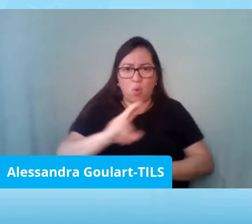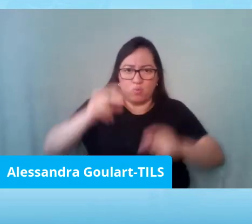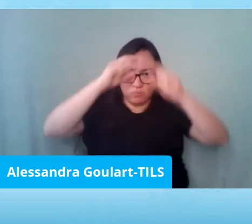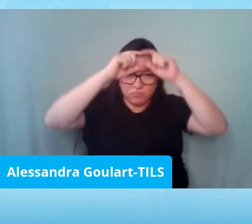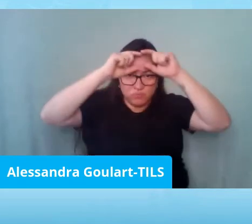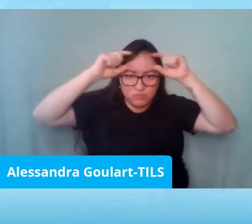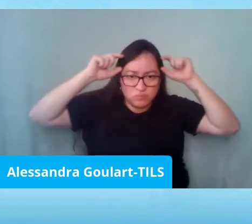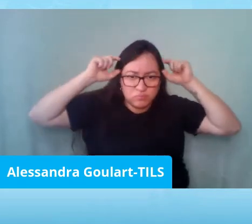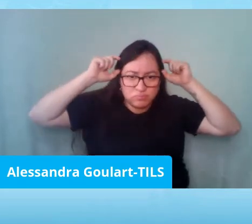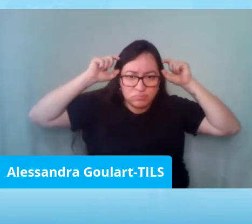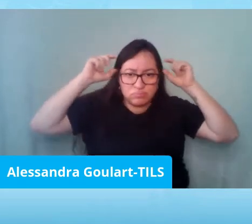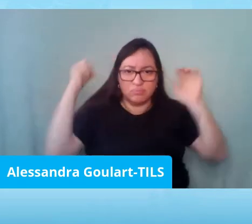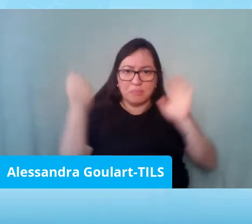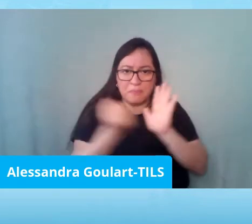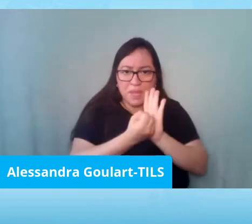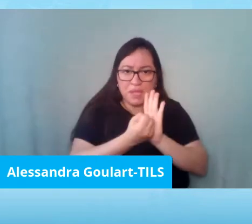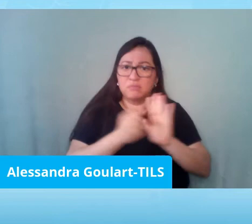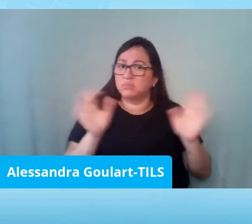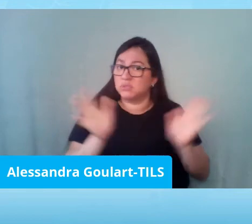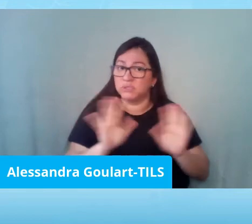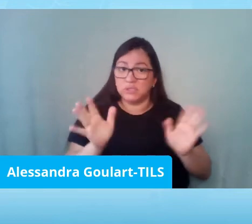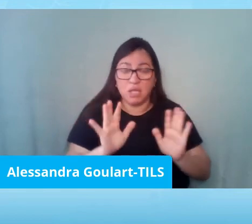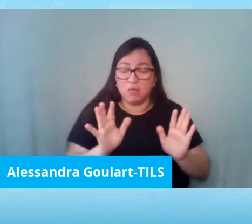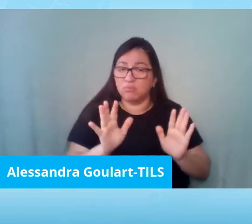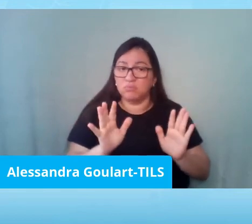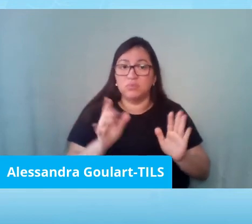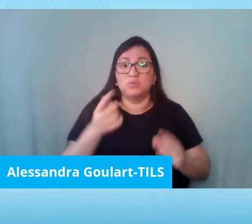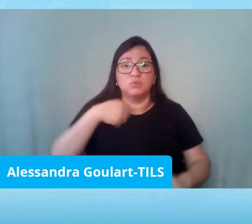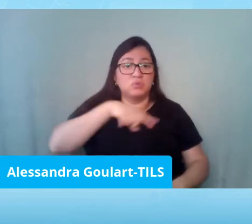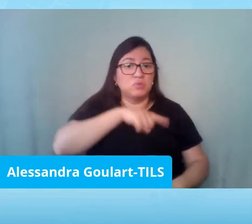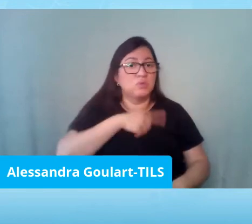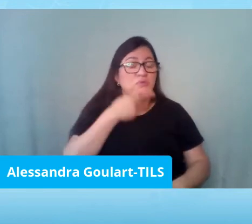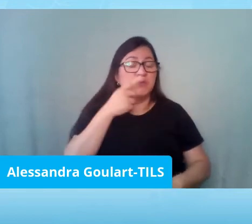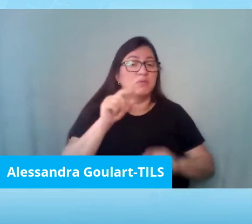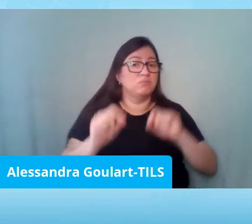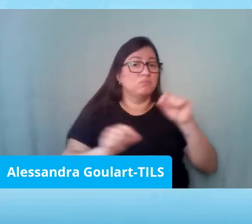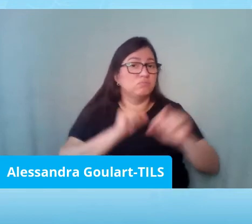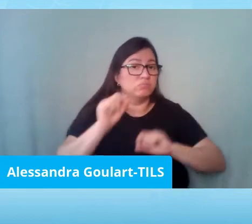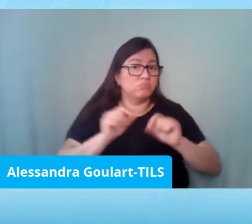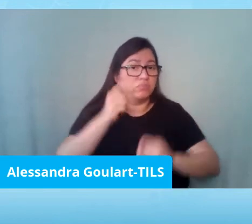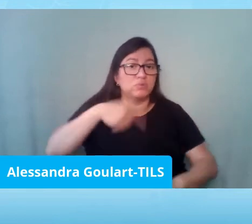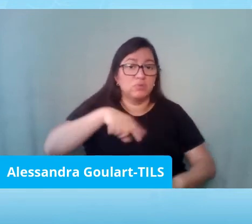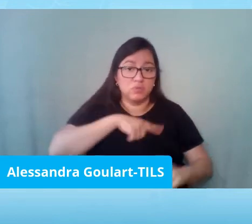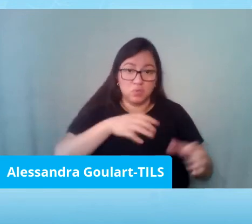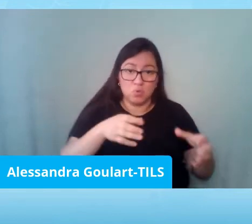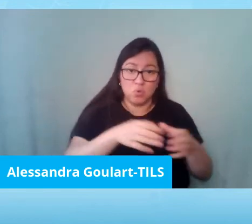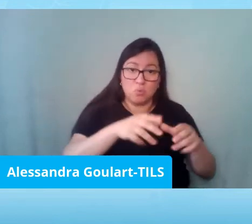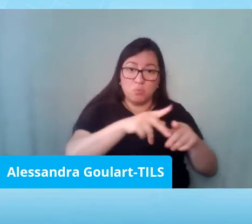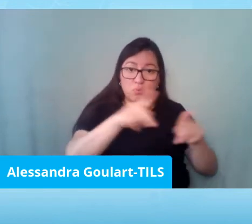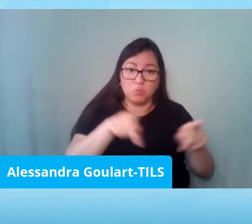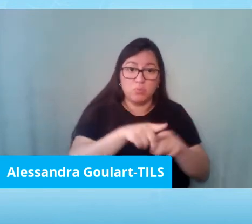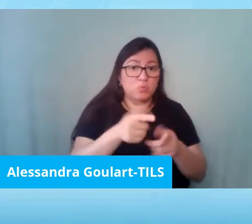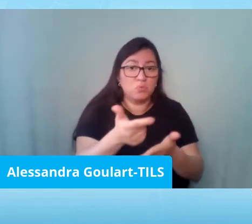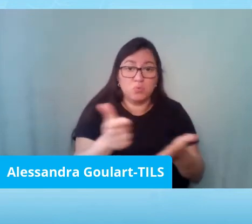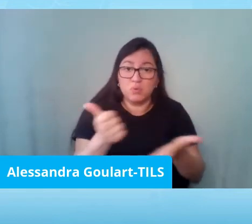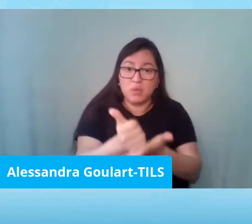fique destacado. A gente está falando muito porque a gente sabe que essas populações são vulneráveis por tudo que elas passam